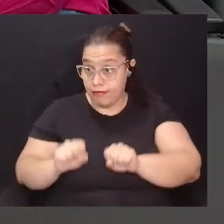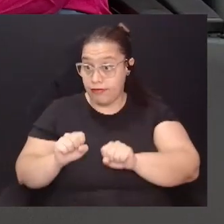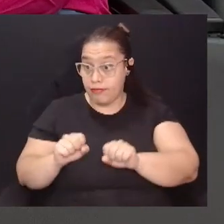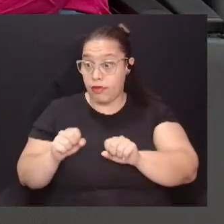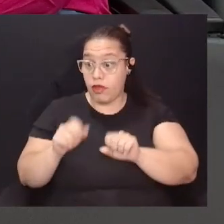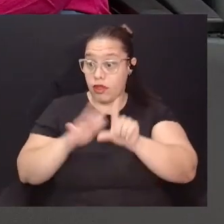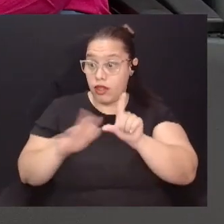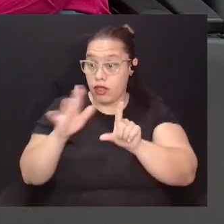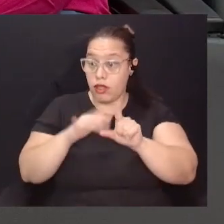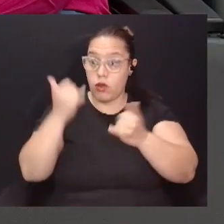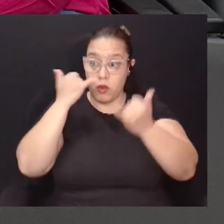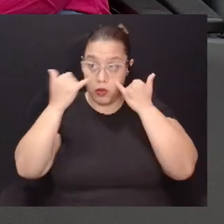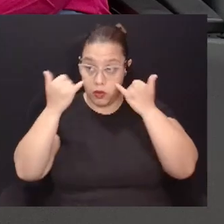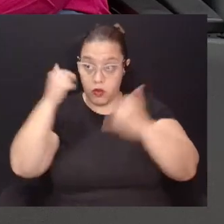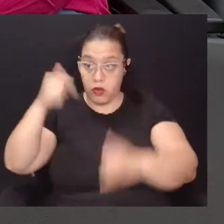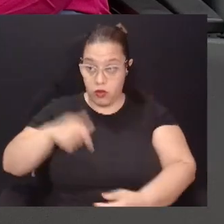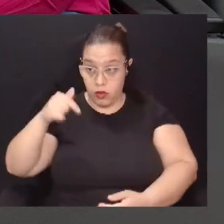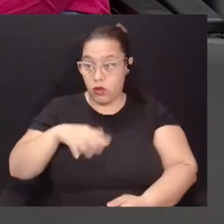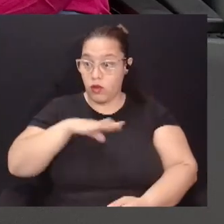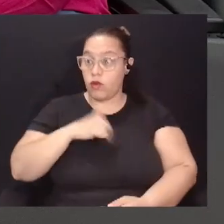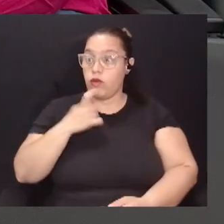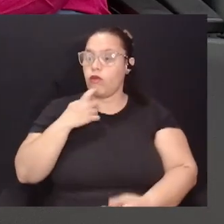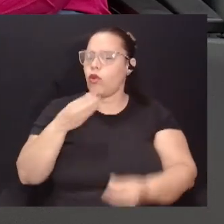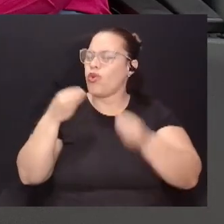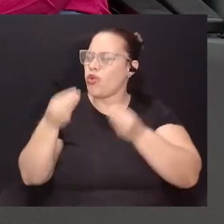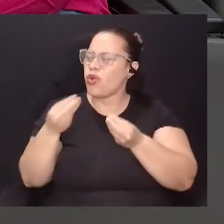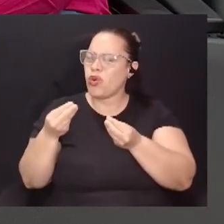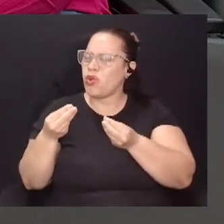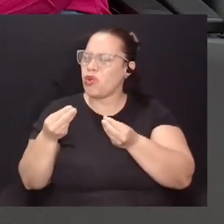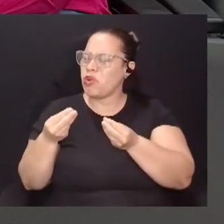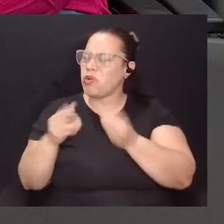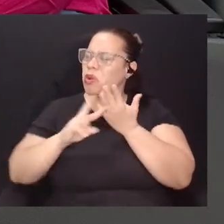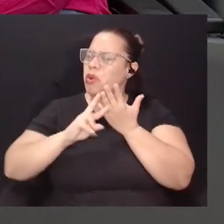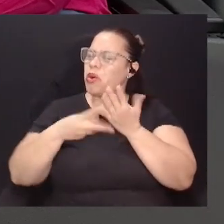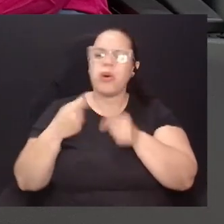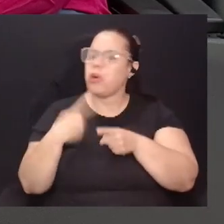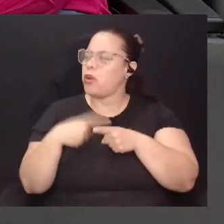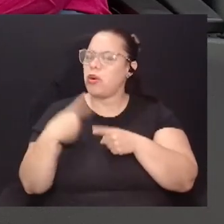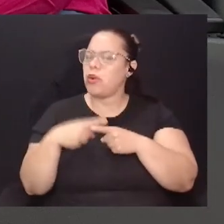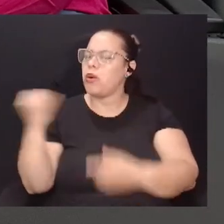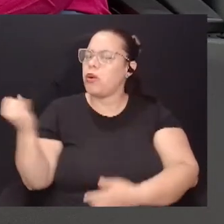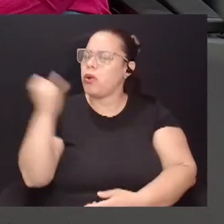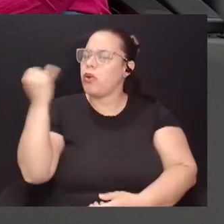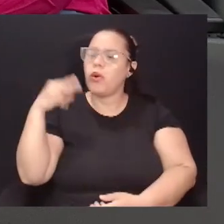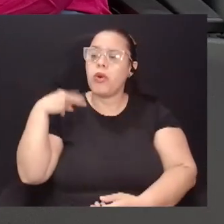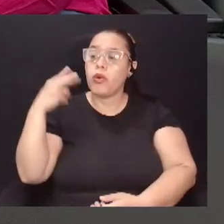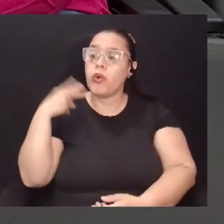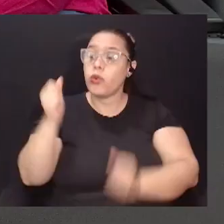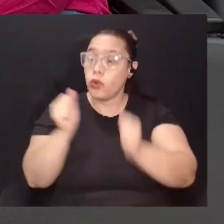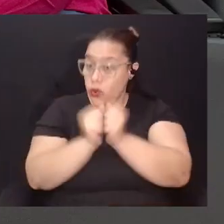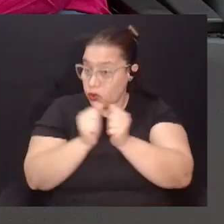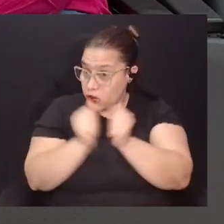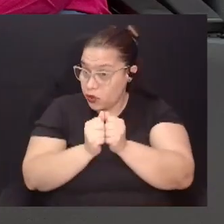sistema eletrônico de informações aqui na cidade de Campinas. Como que isso vai implicar, né, e o porquê é tão importante,